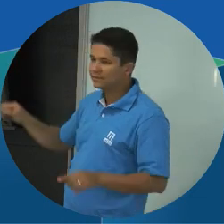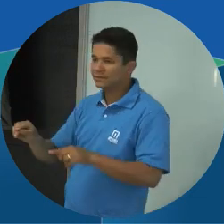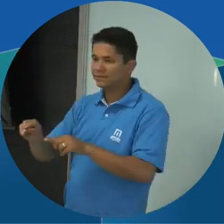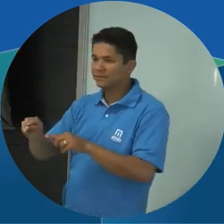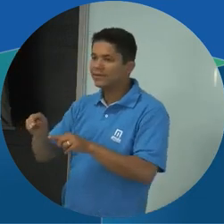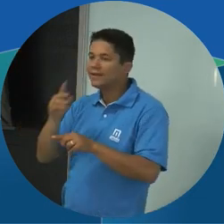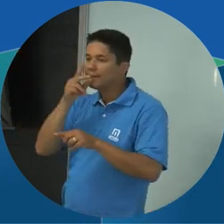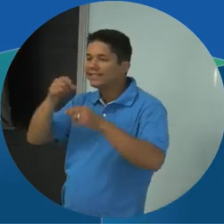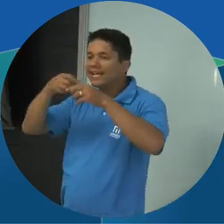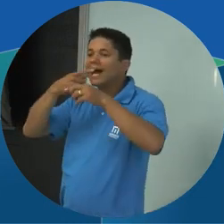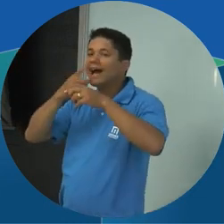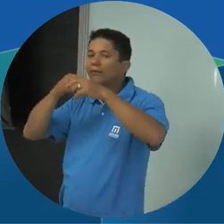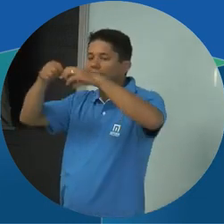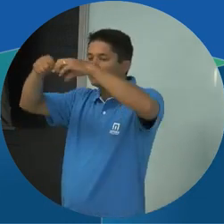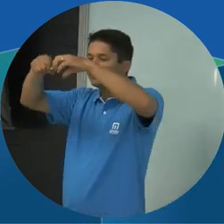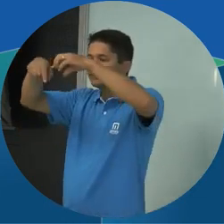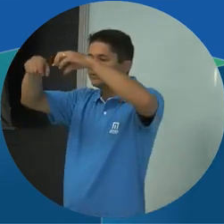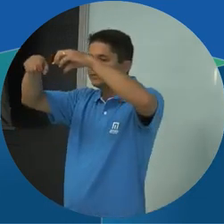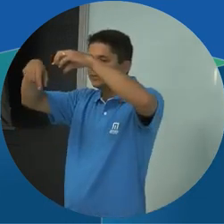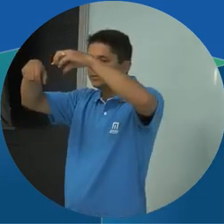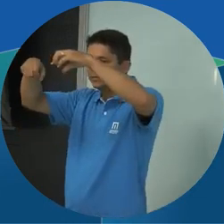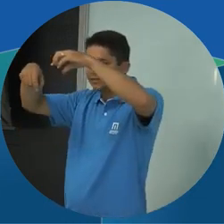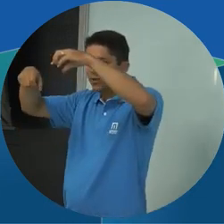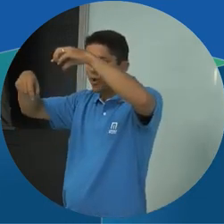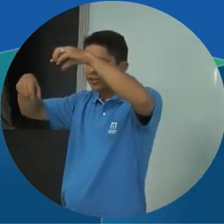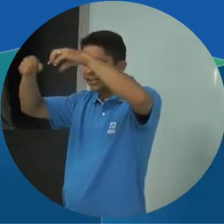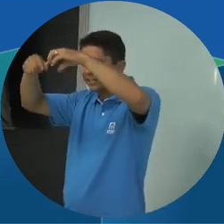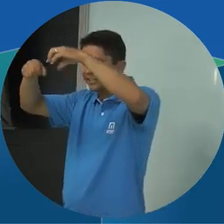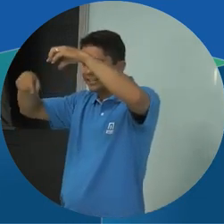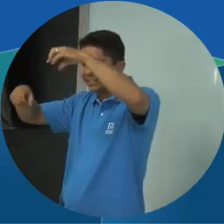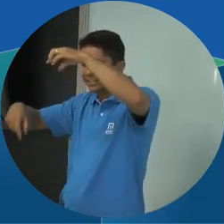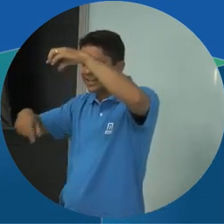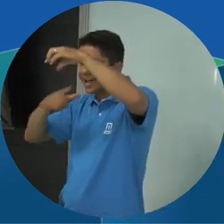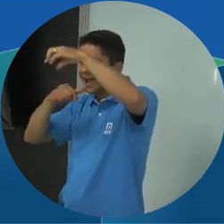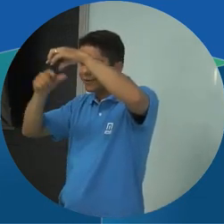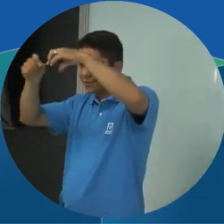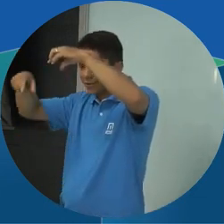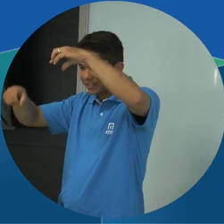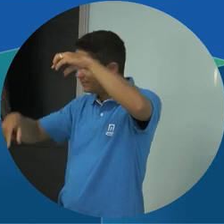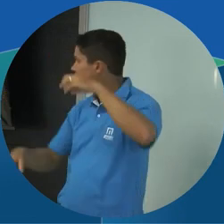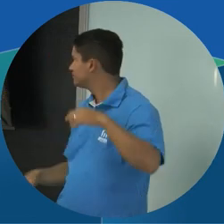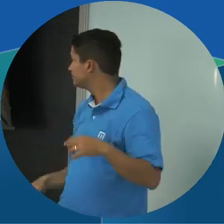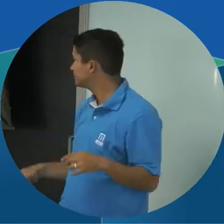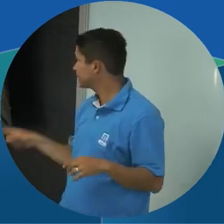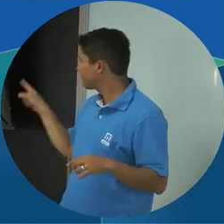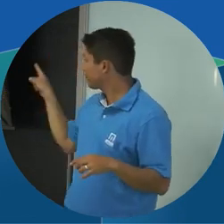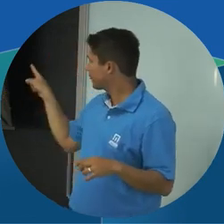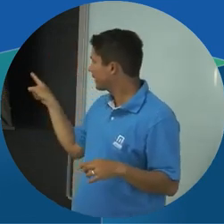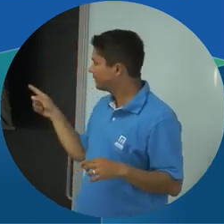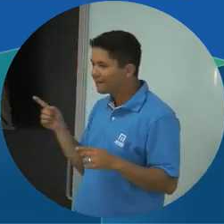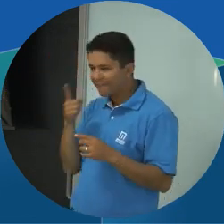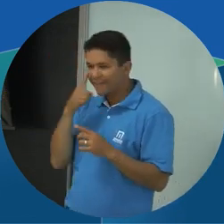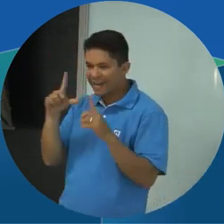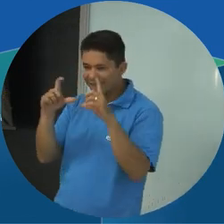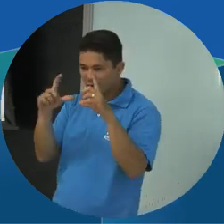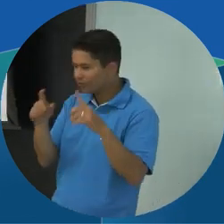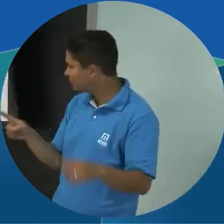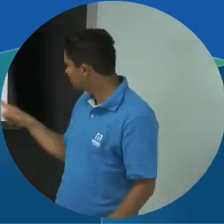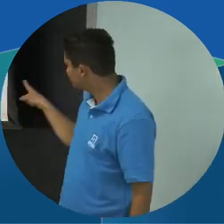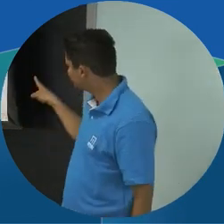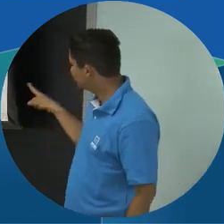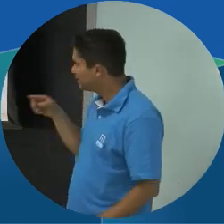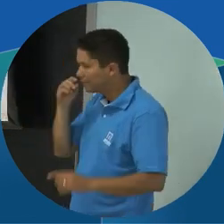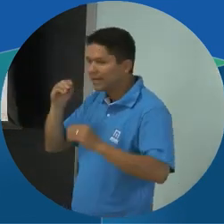ou área de dispersão. Essa área de dispersão, aqui na foto, você já começa a perceber